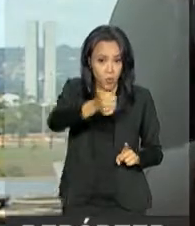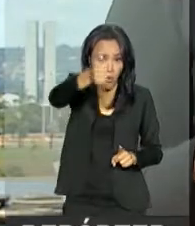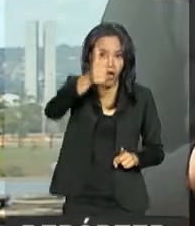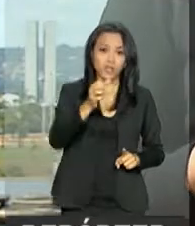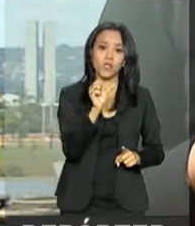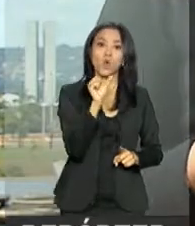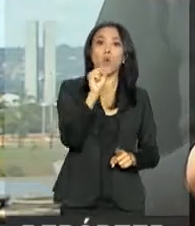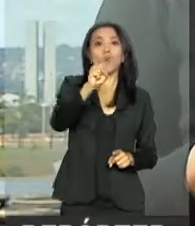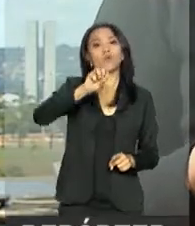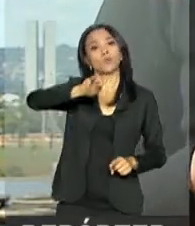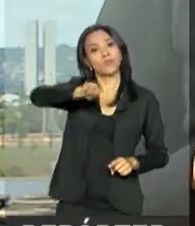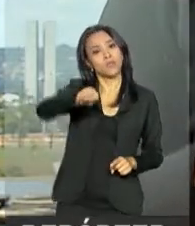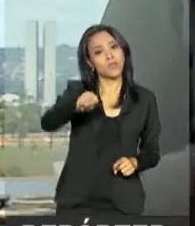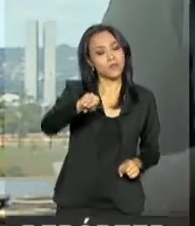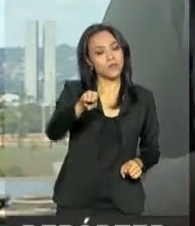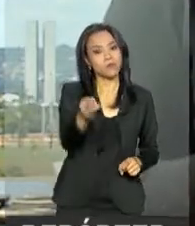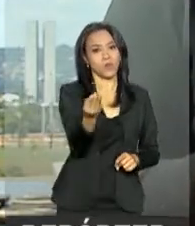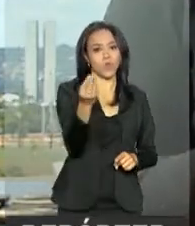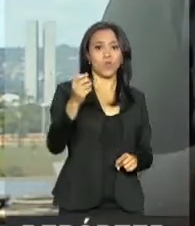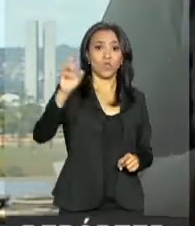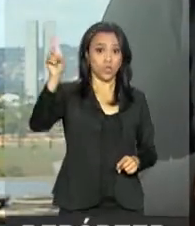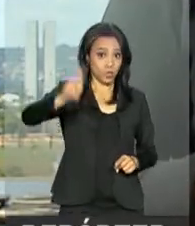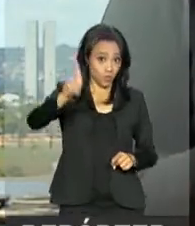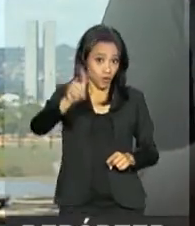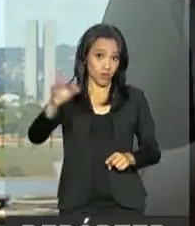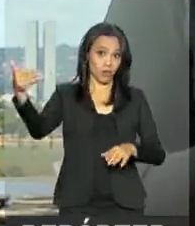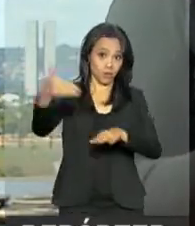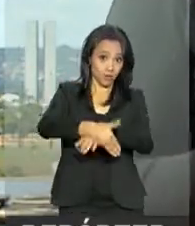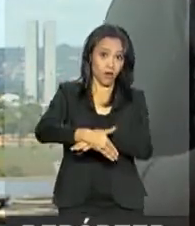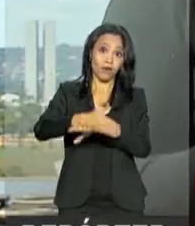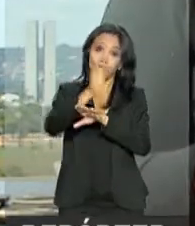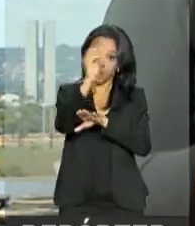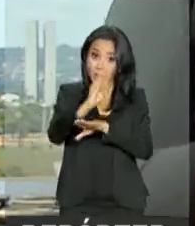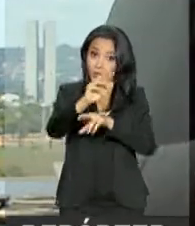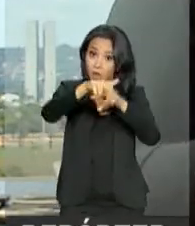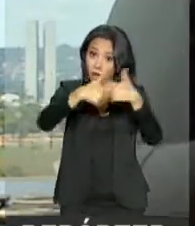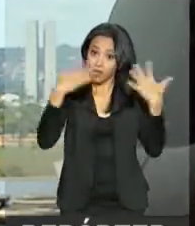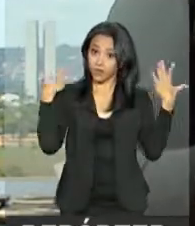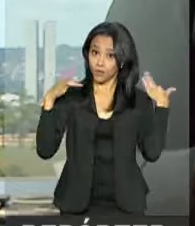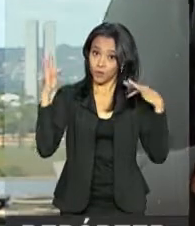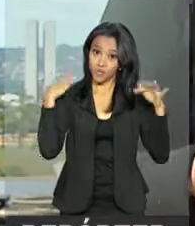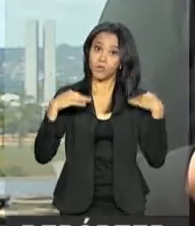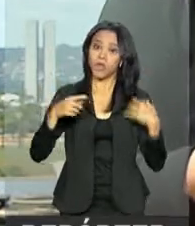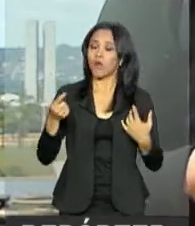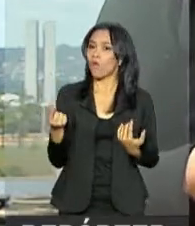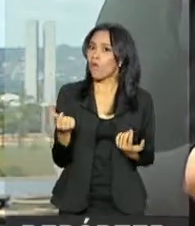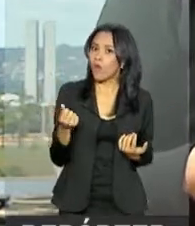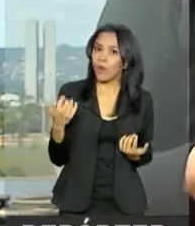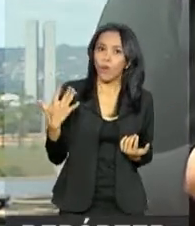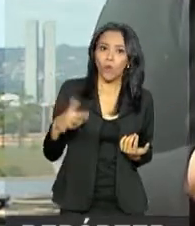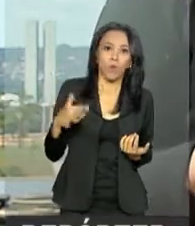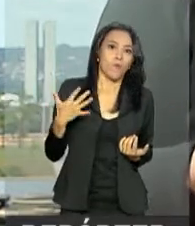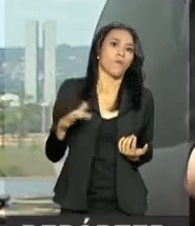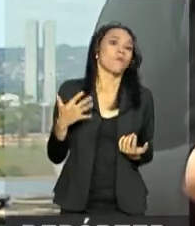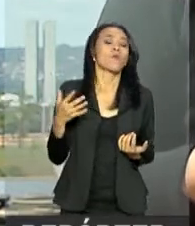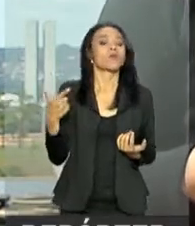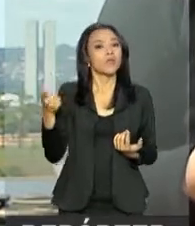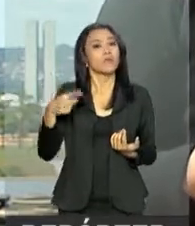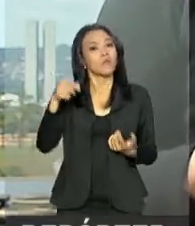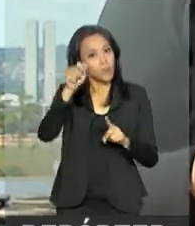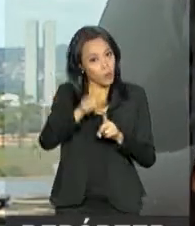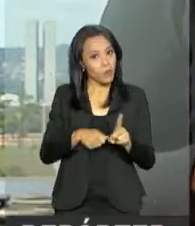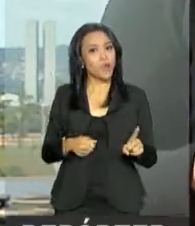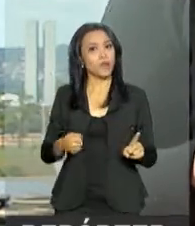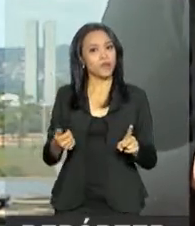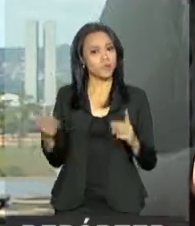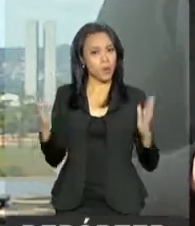800 milhões de dólares entraram no Brasil por meio do turismo. É o maior valor gasto por visitantes estrangeiros para o mês